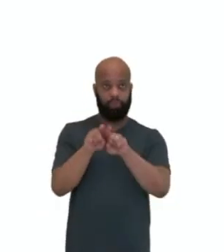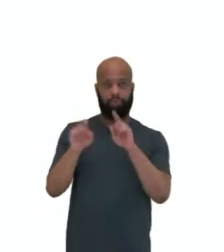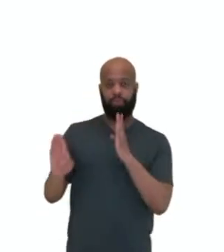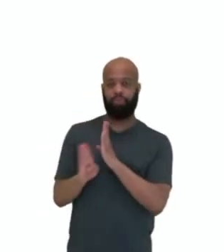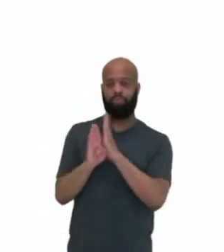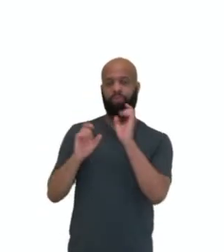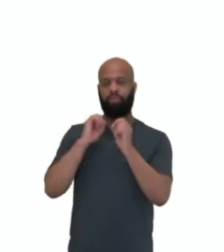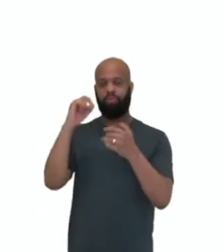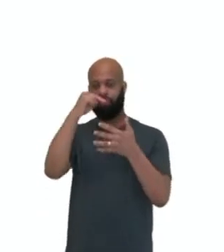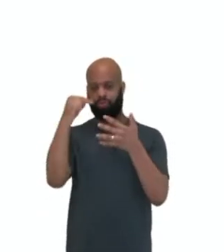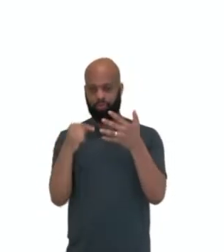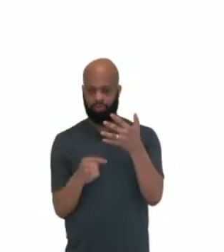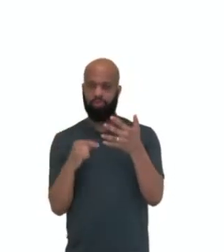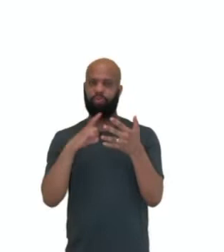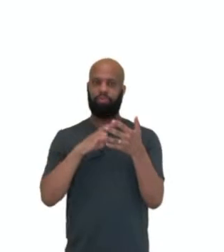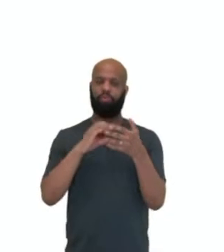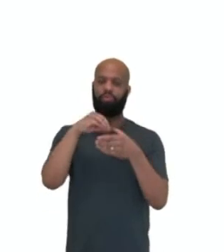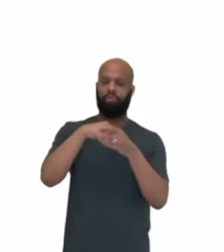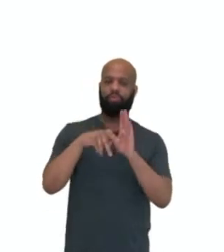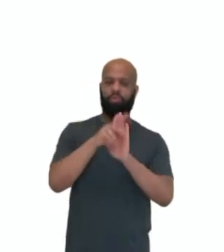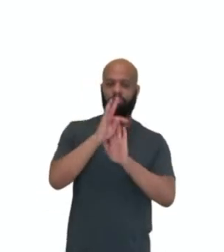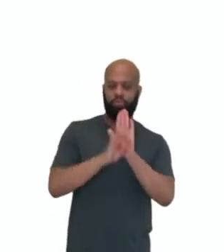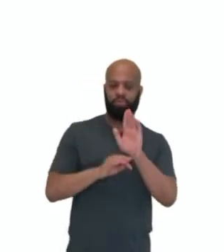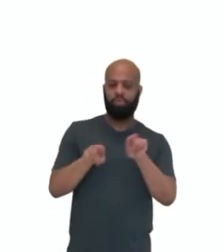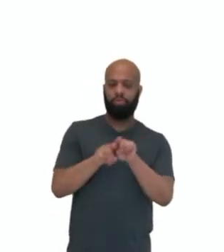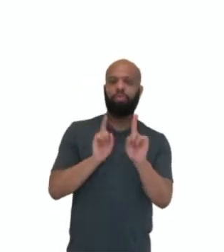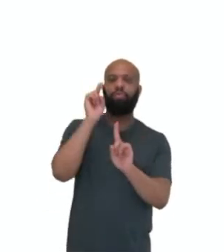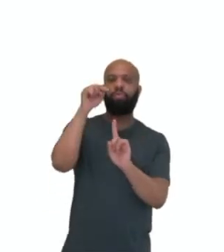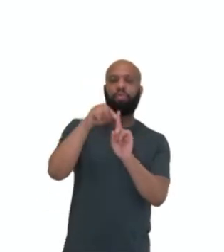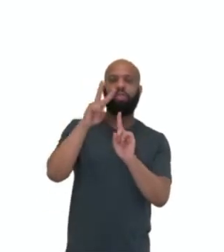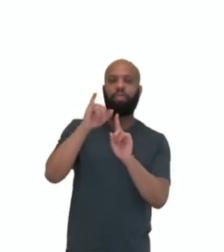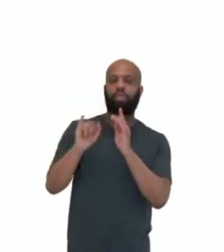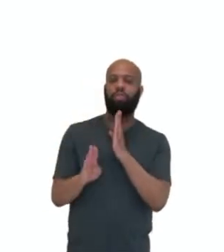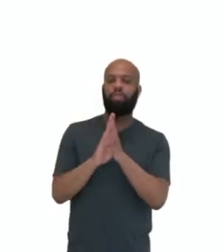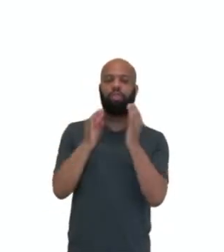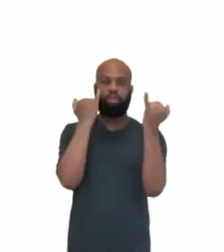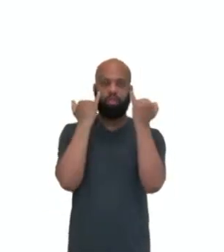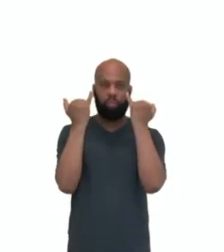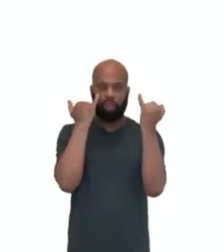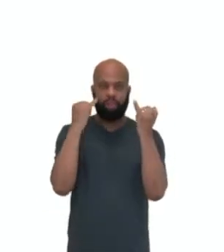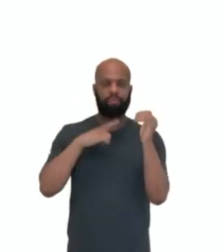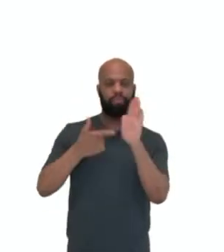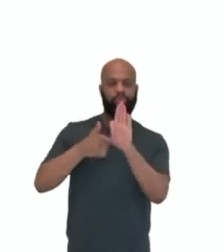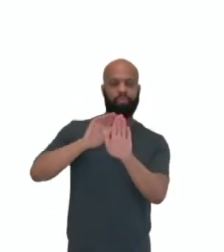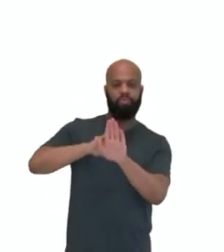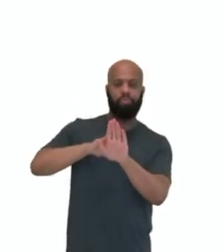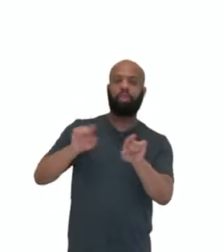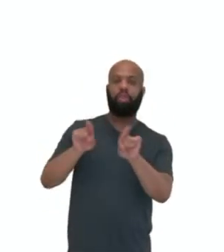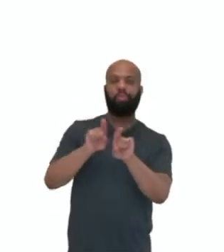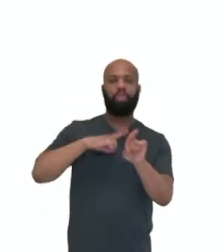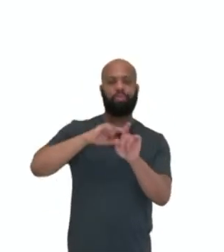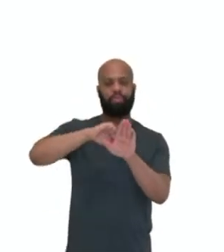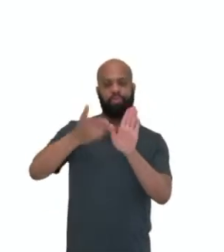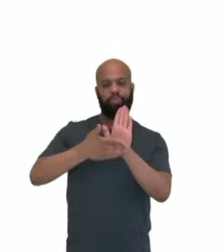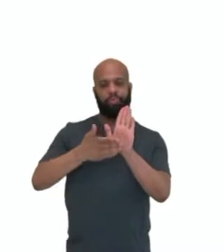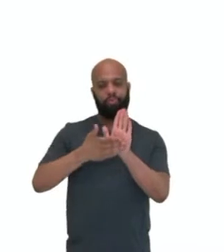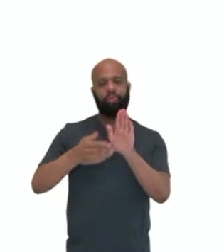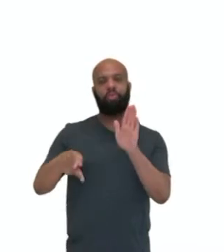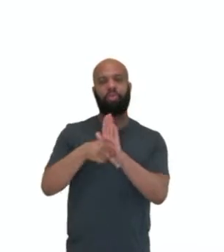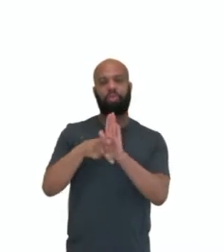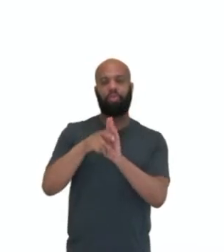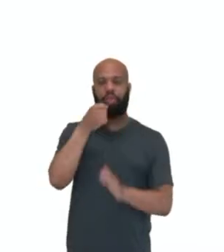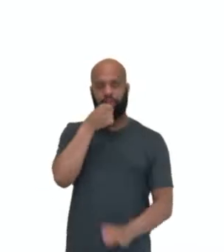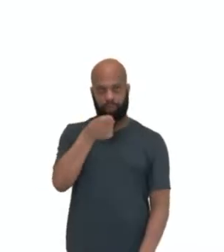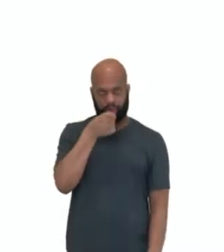seus elementos constitutivos e finalidade. Localizar informações implícitas e explícitas na